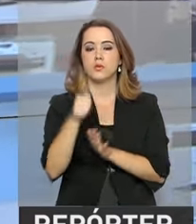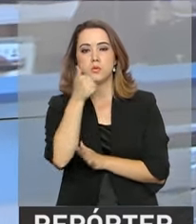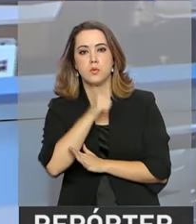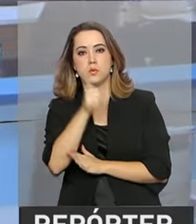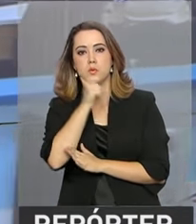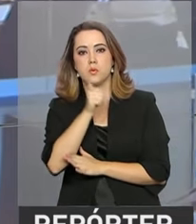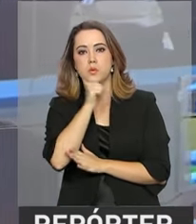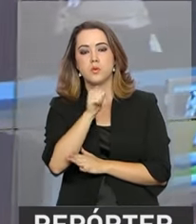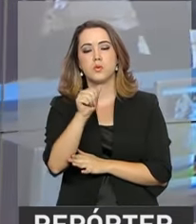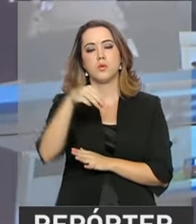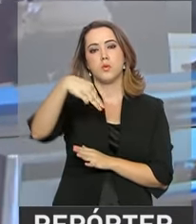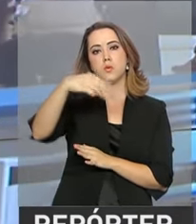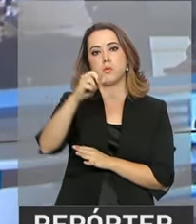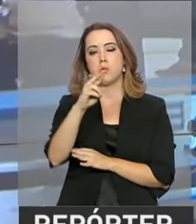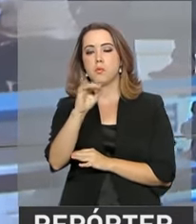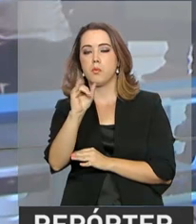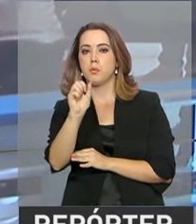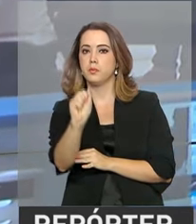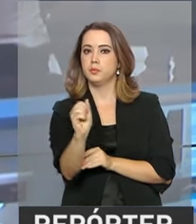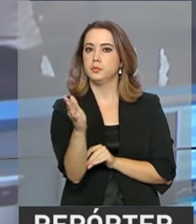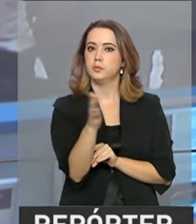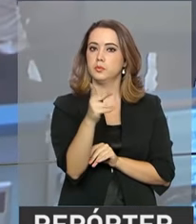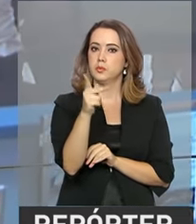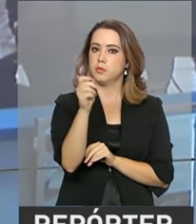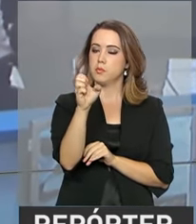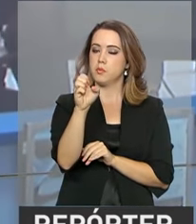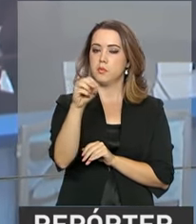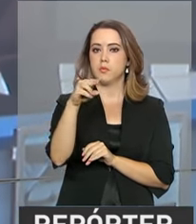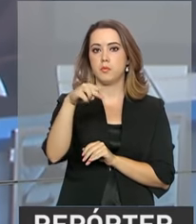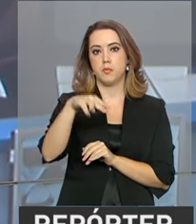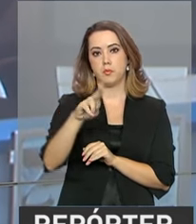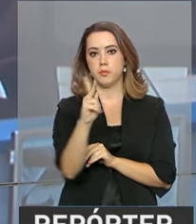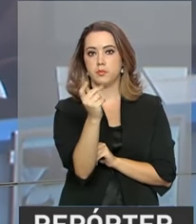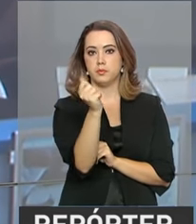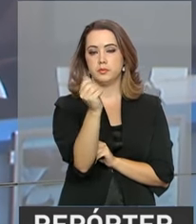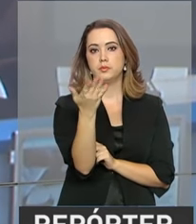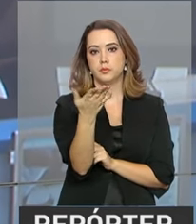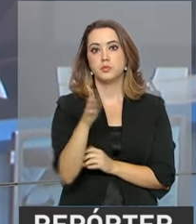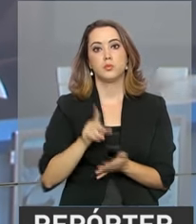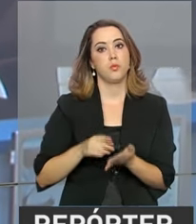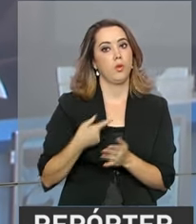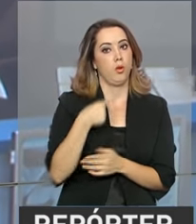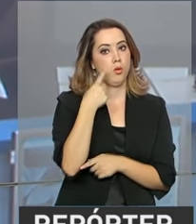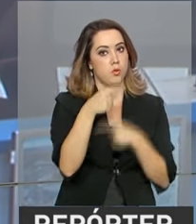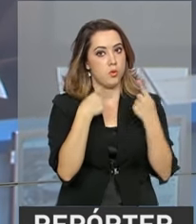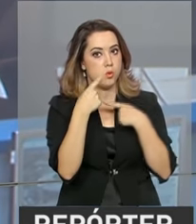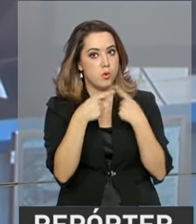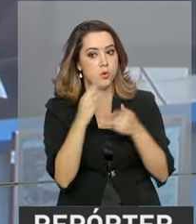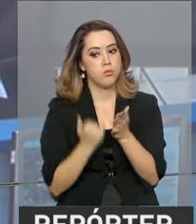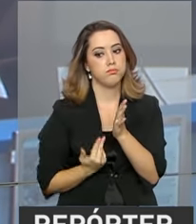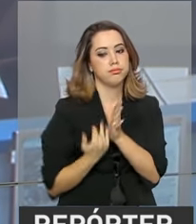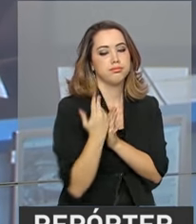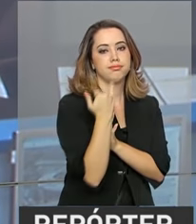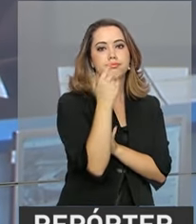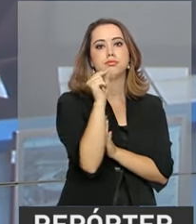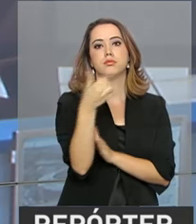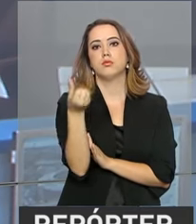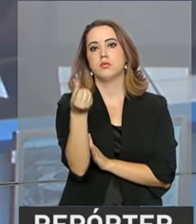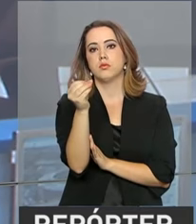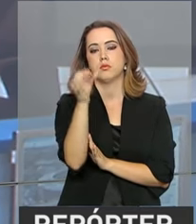domingo. A legislação, considerada um marco no combate à violência contra as mulheres, aumentou o número de denúncias desse tipo de crime em mais